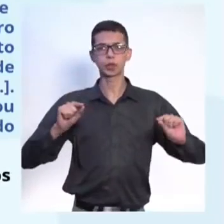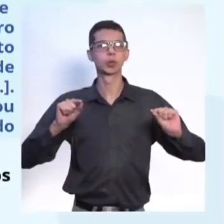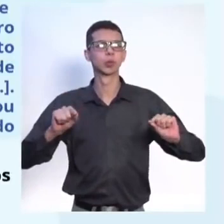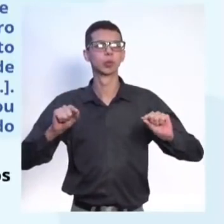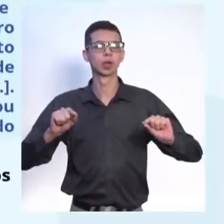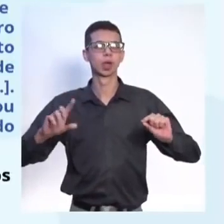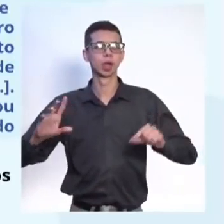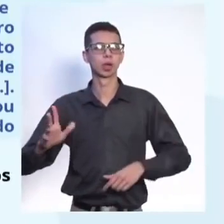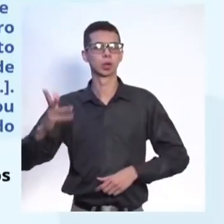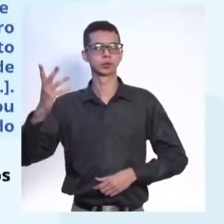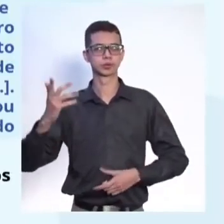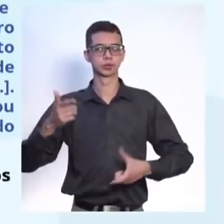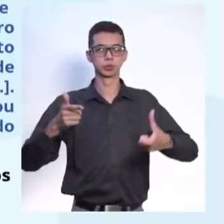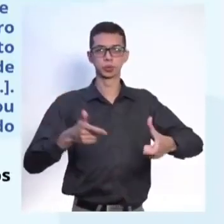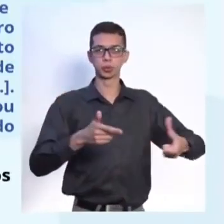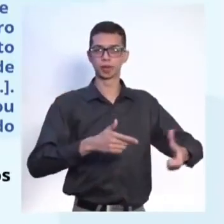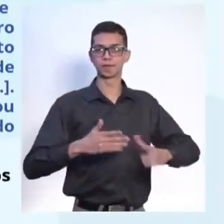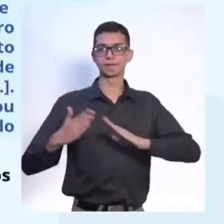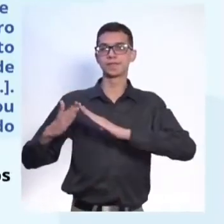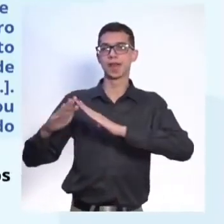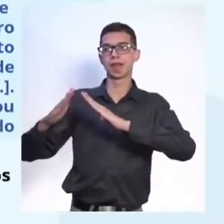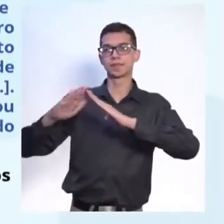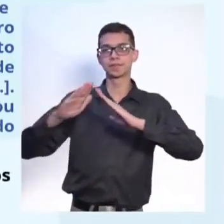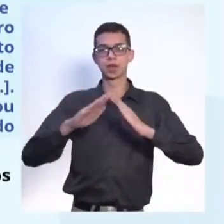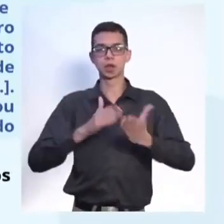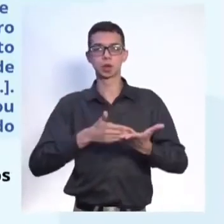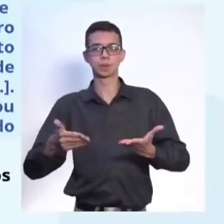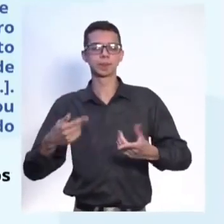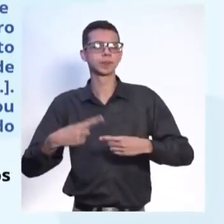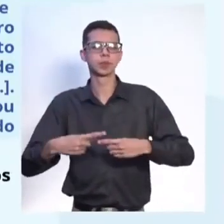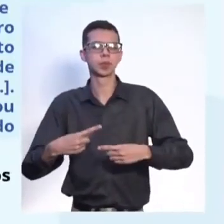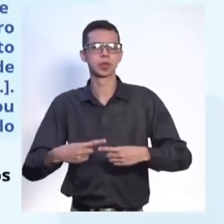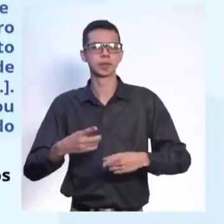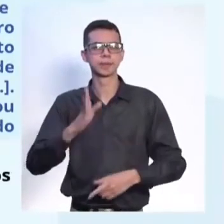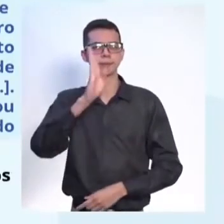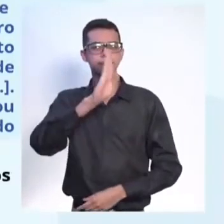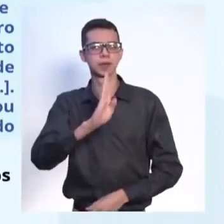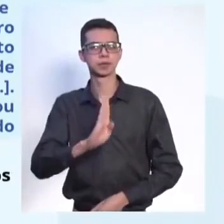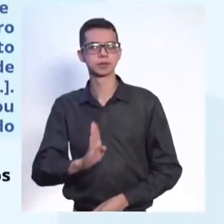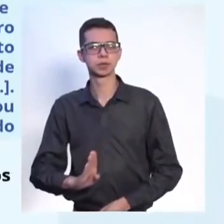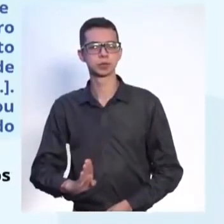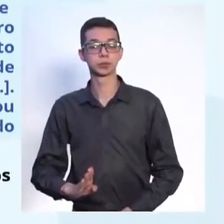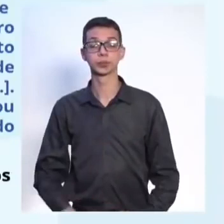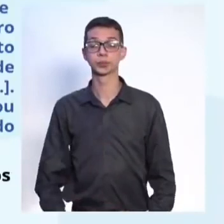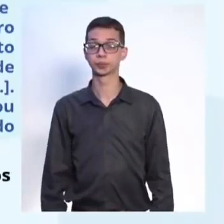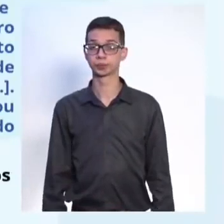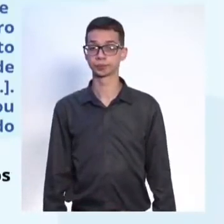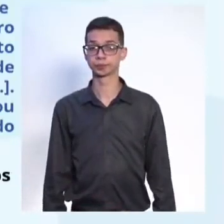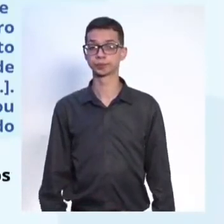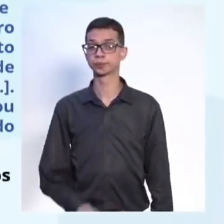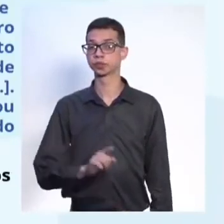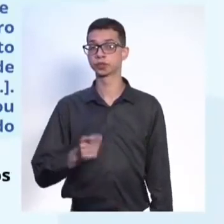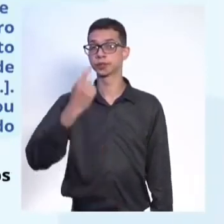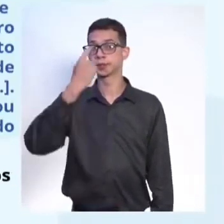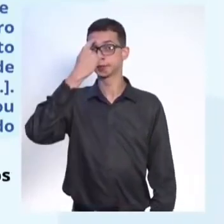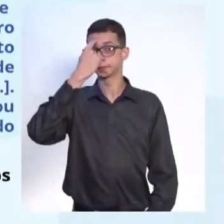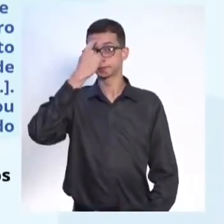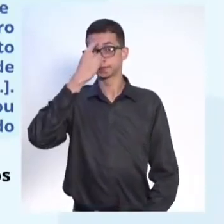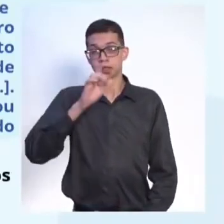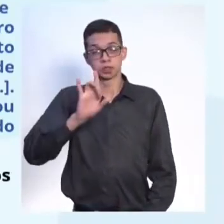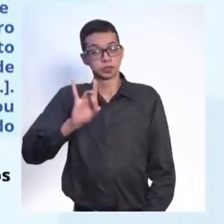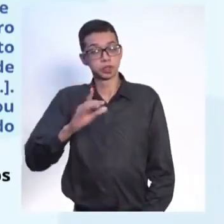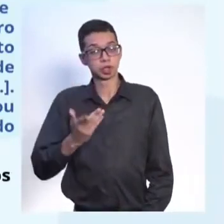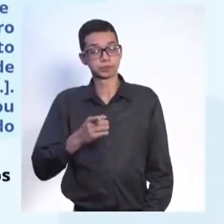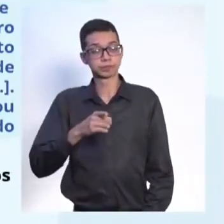de cortiços e favelas no processo de urbanização do Brasil? É uma dedução que vocês vão fazer ao